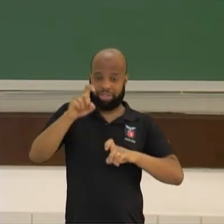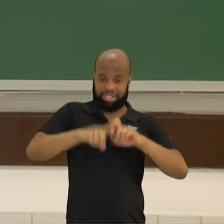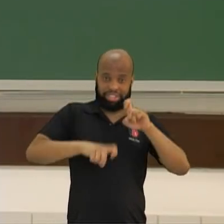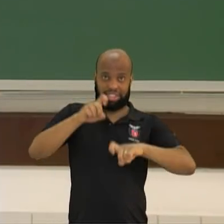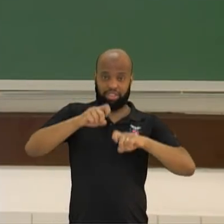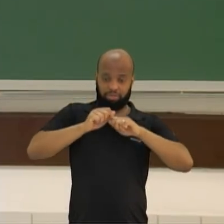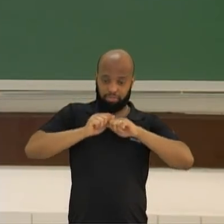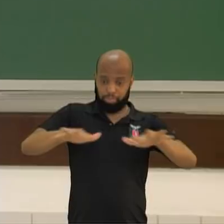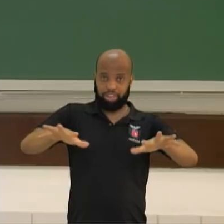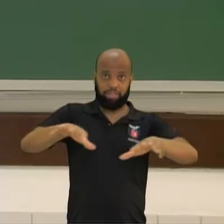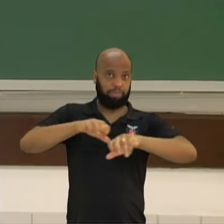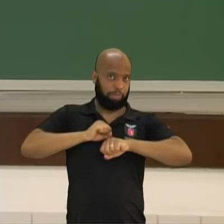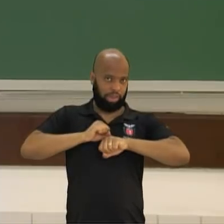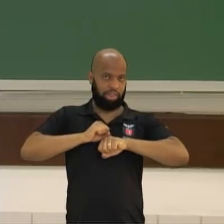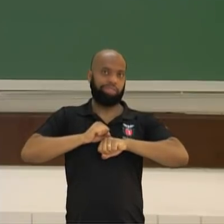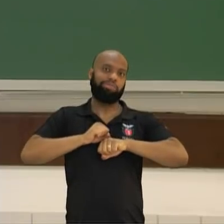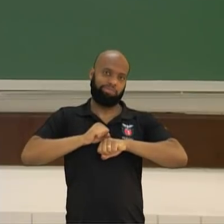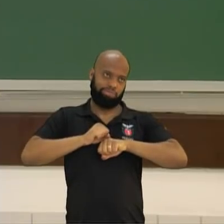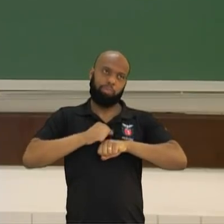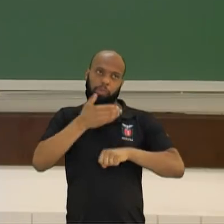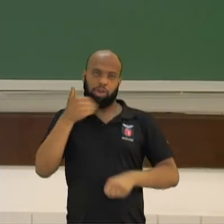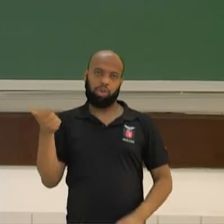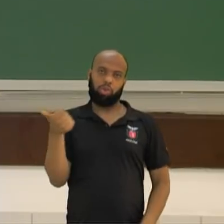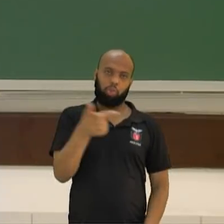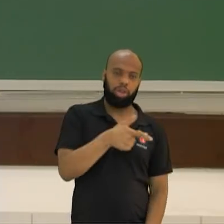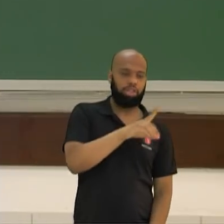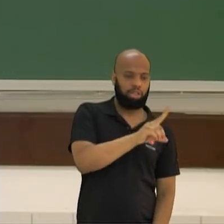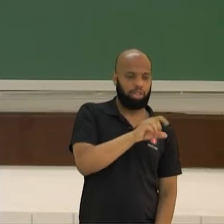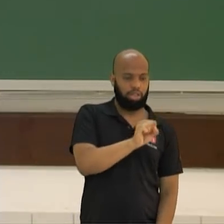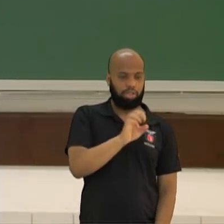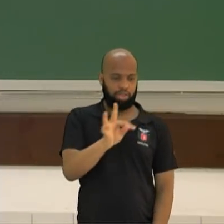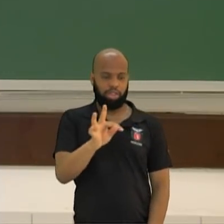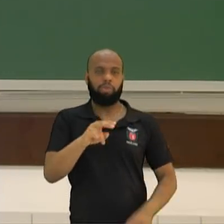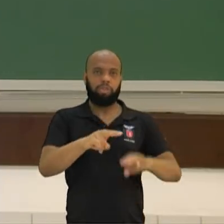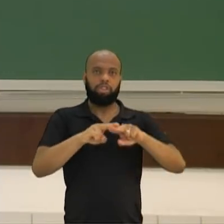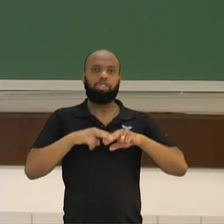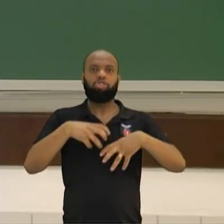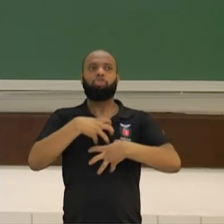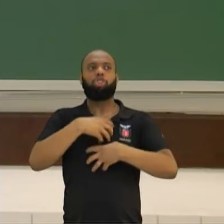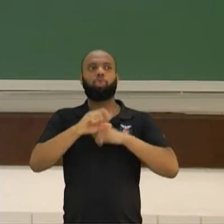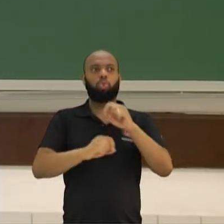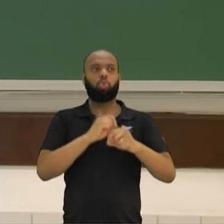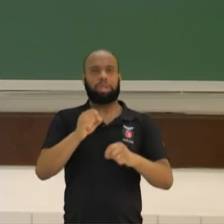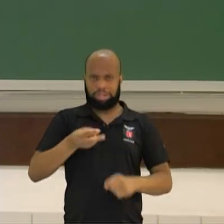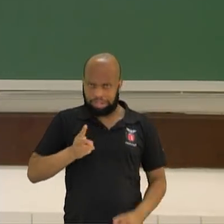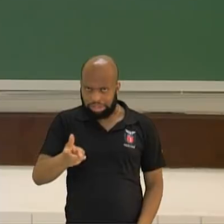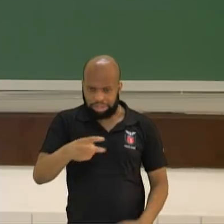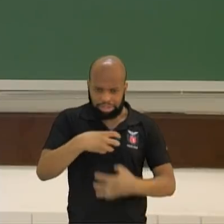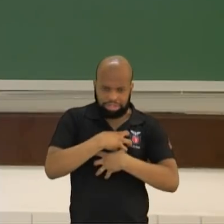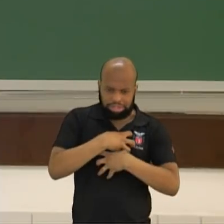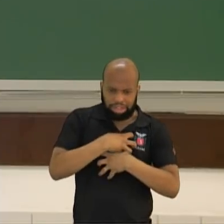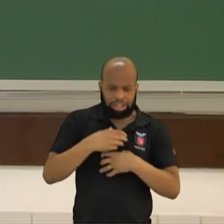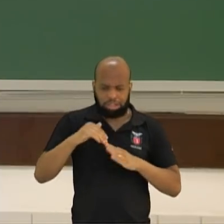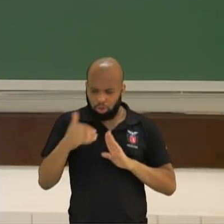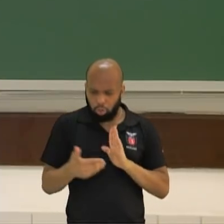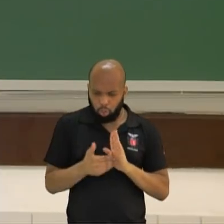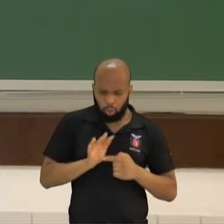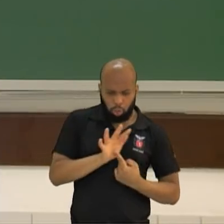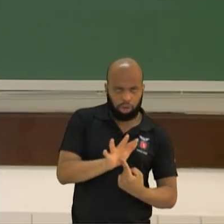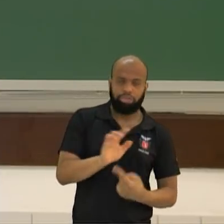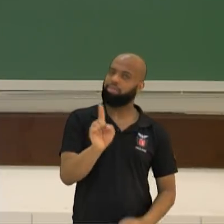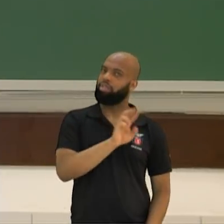transmissíveis, ao invés desse termo DST, beleza? Pela questão mesmo, né, de que nem sempre todo mundo vai